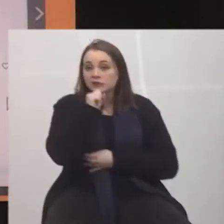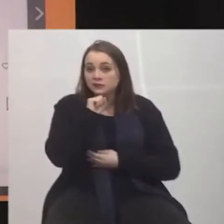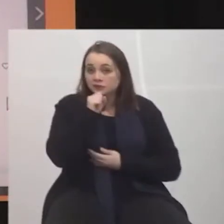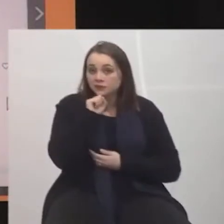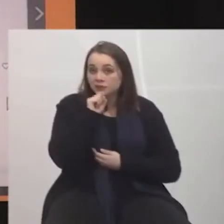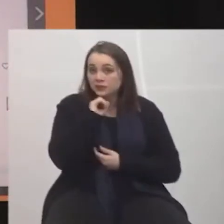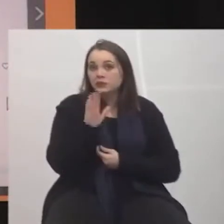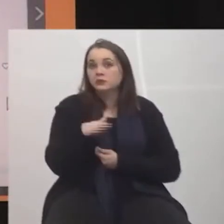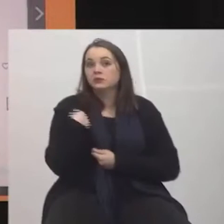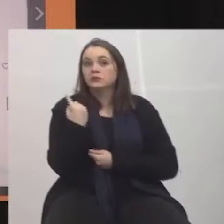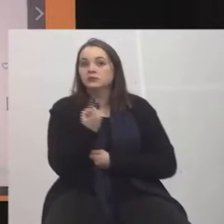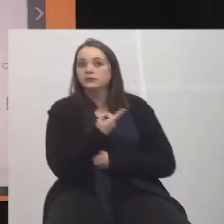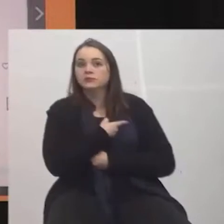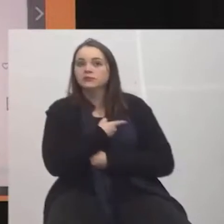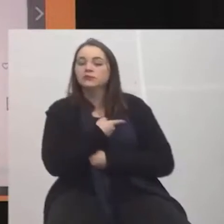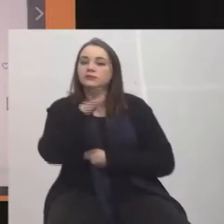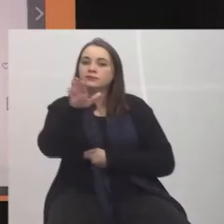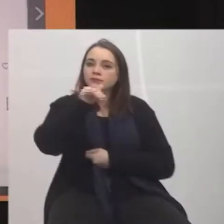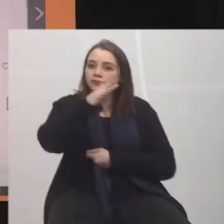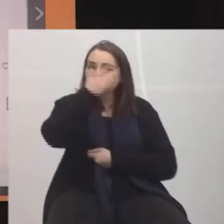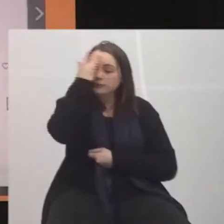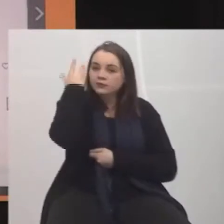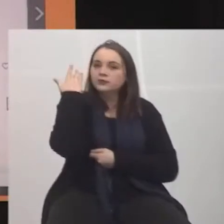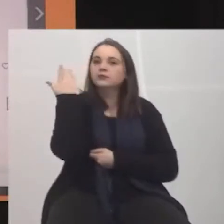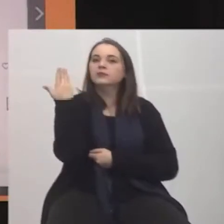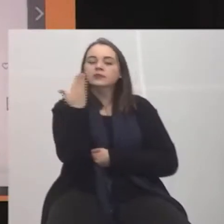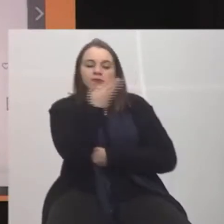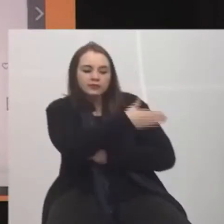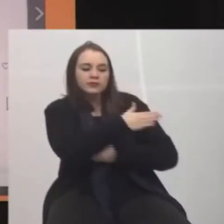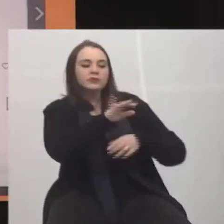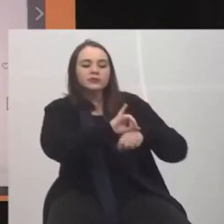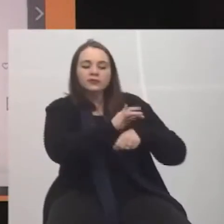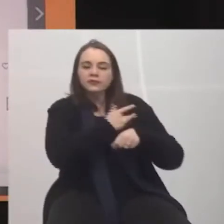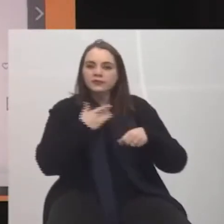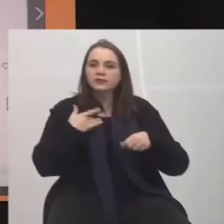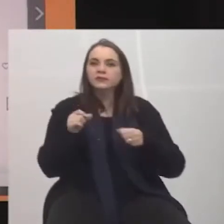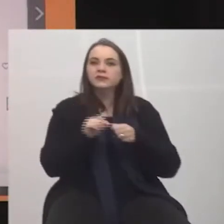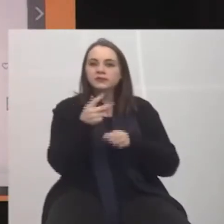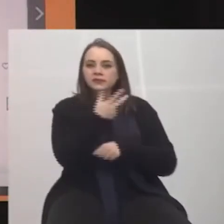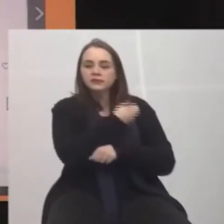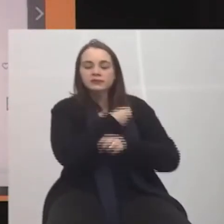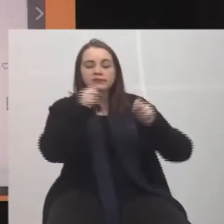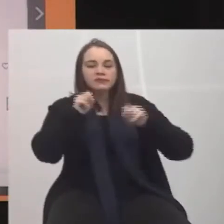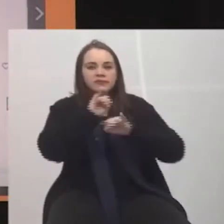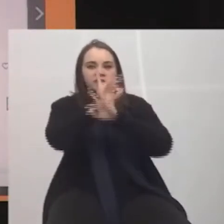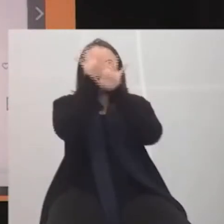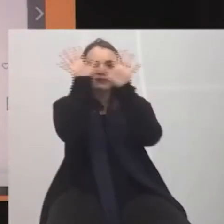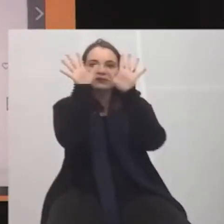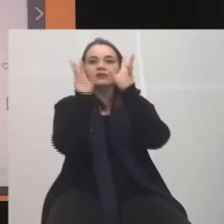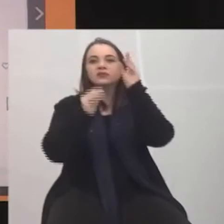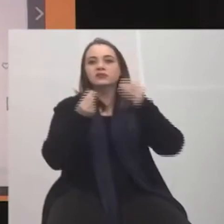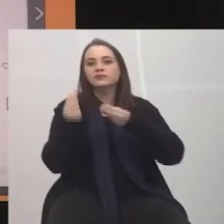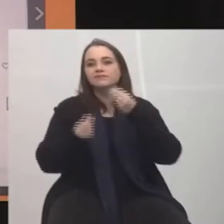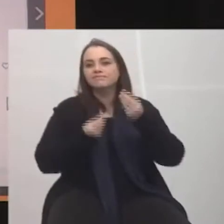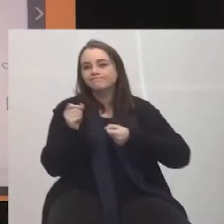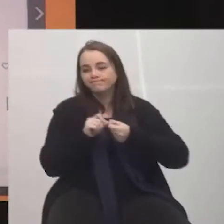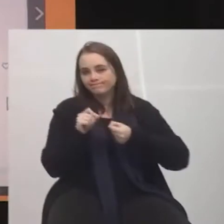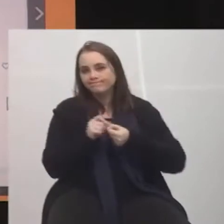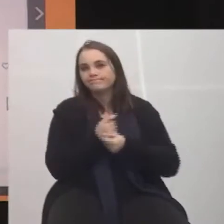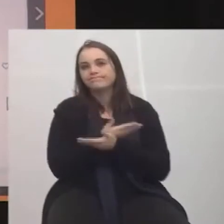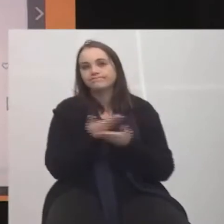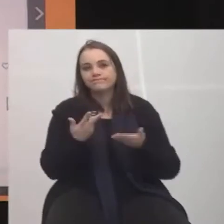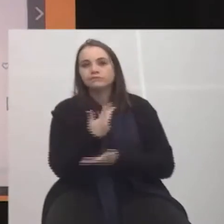estava chamando os idosos para fazerem a vacina, para esclarecer sobre o andamento